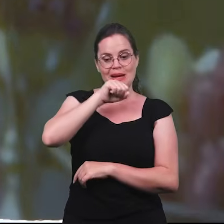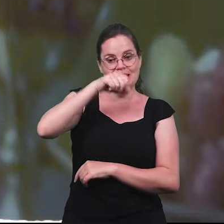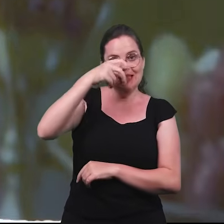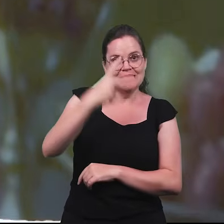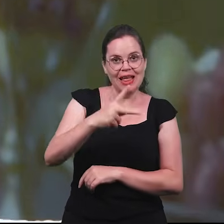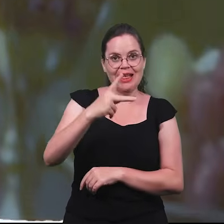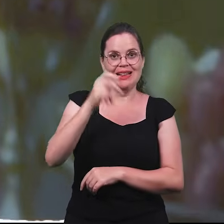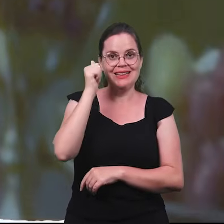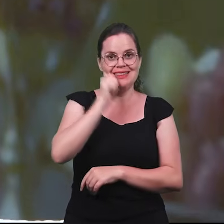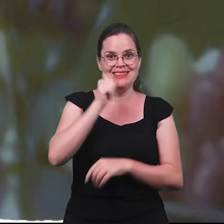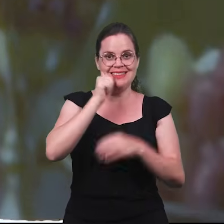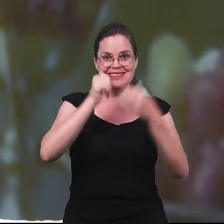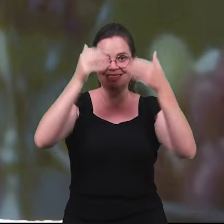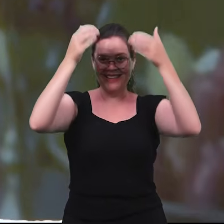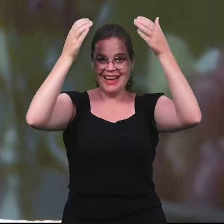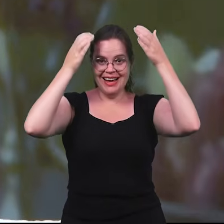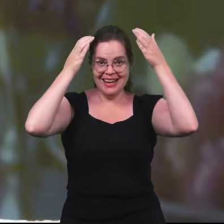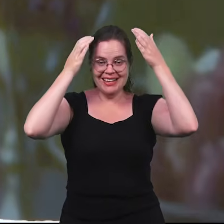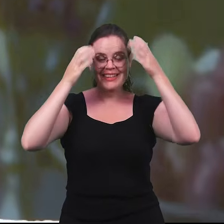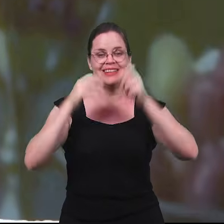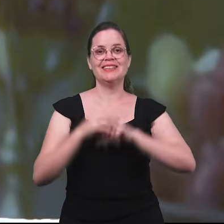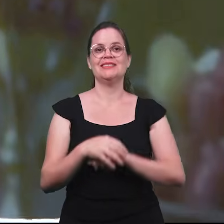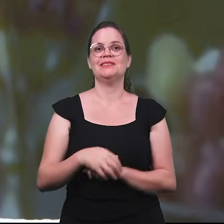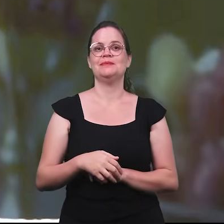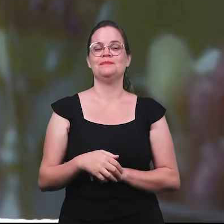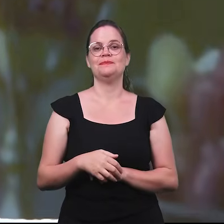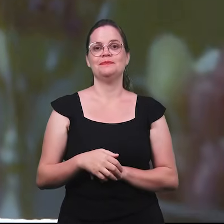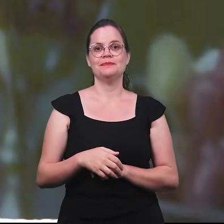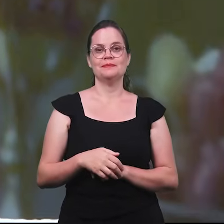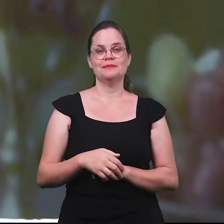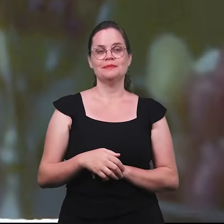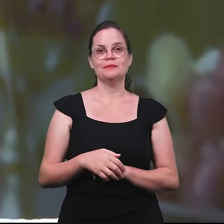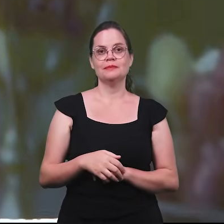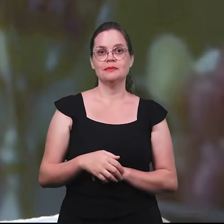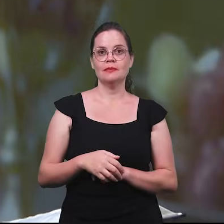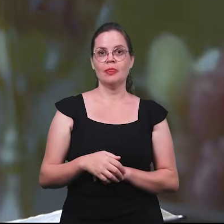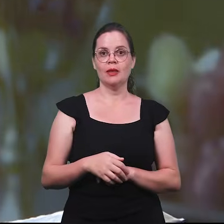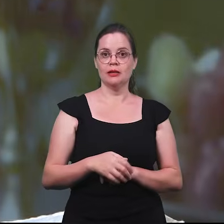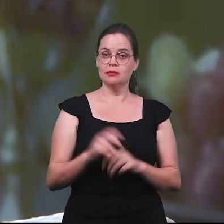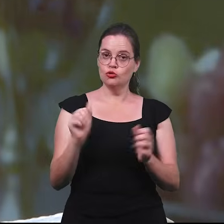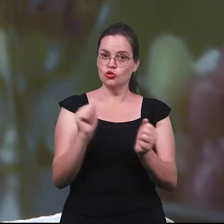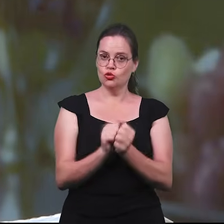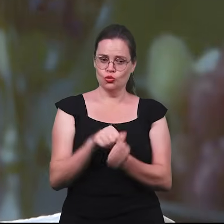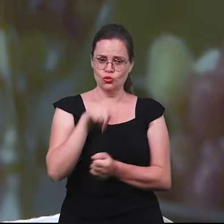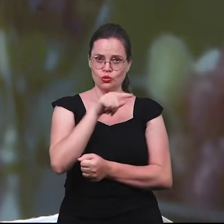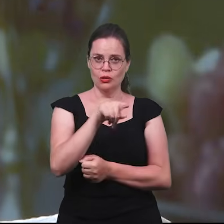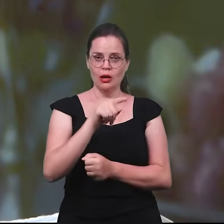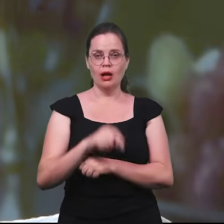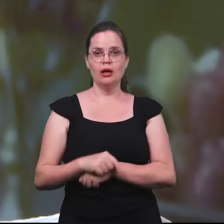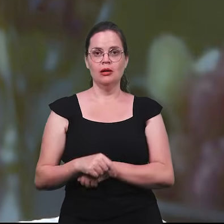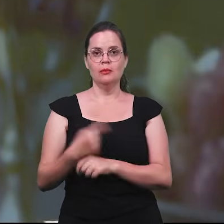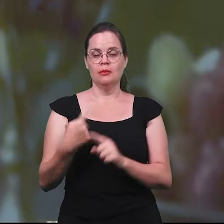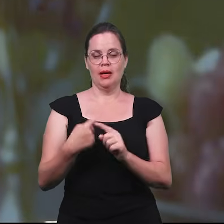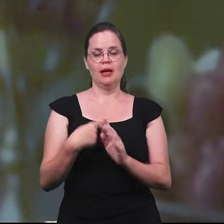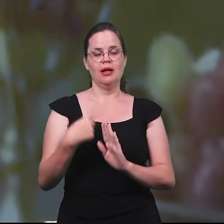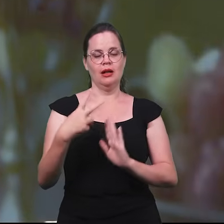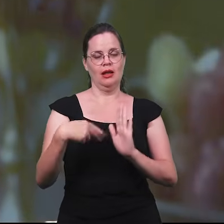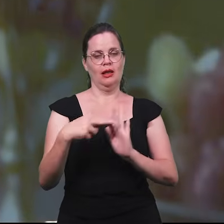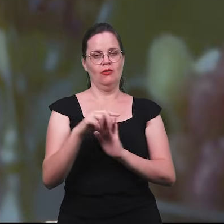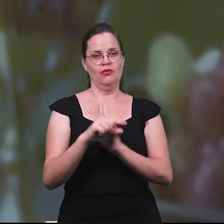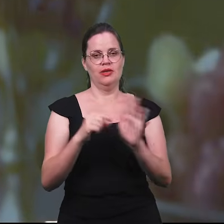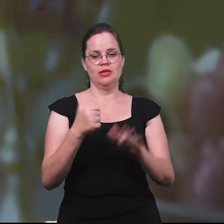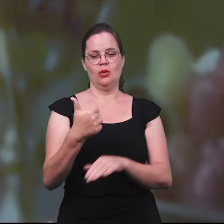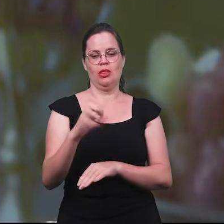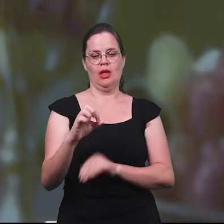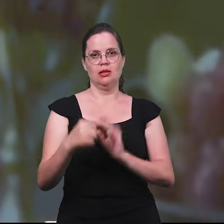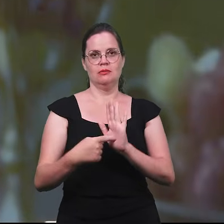mãe de Belsazar, que está descrito a partir do verso 10.